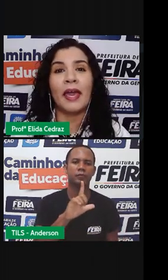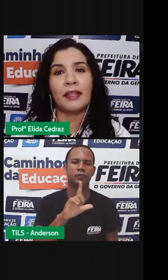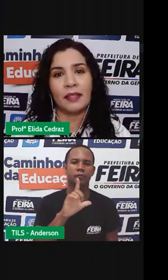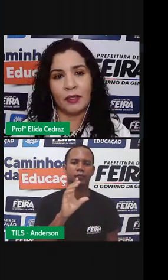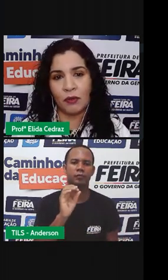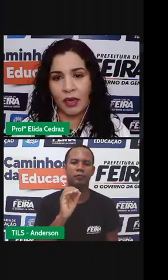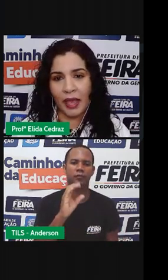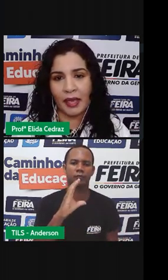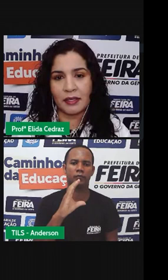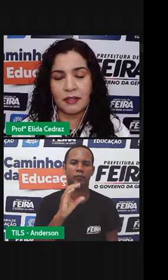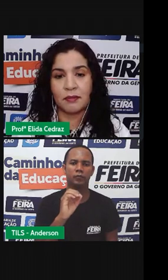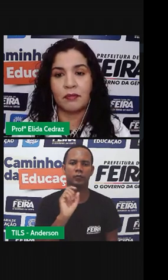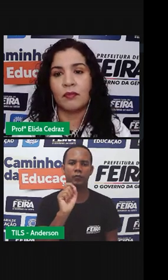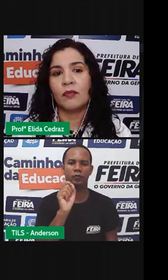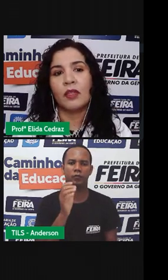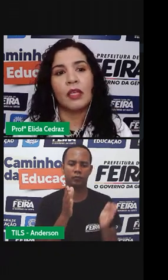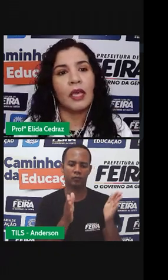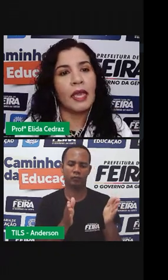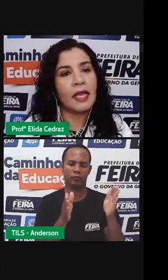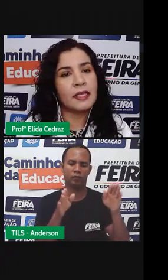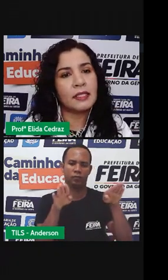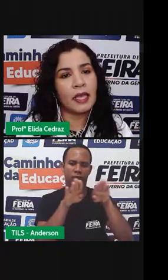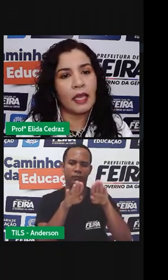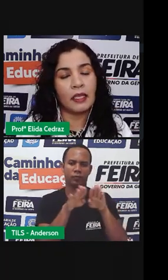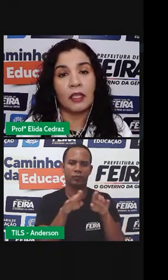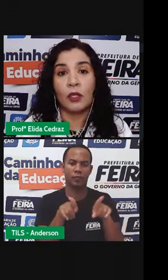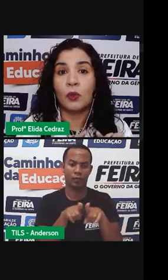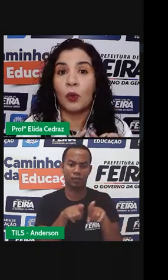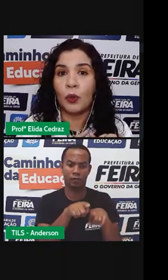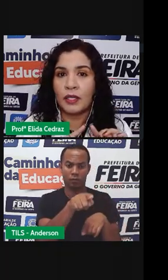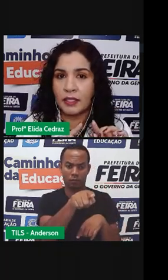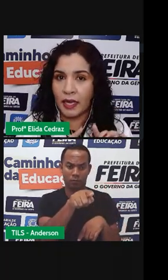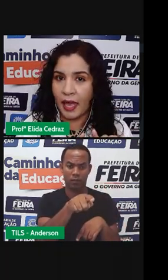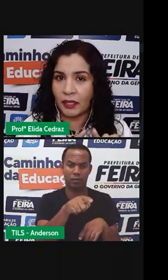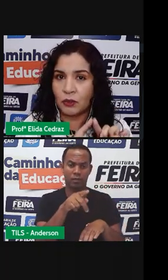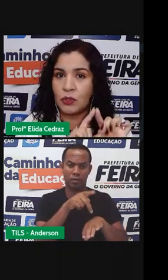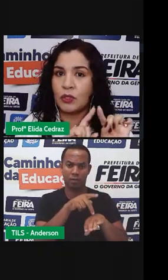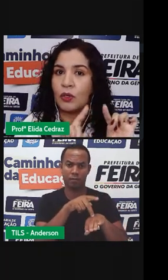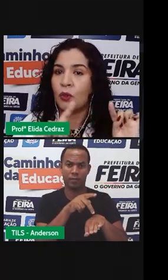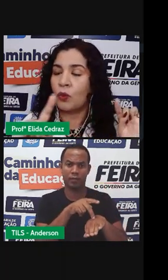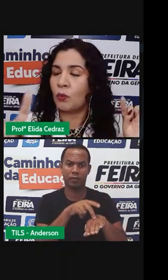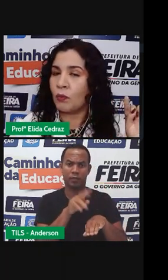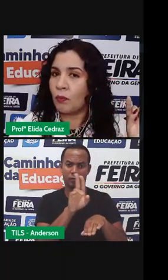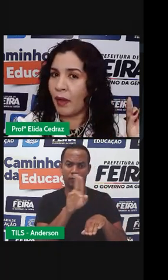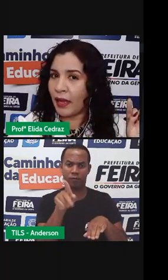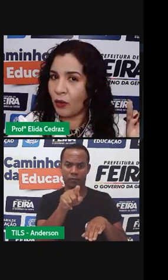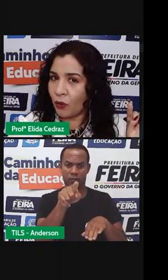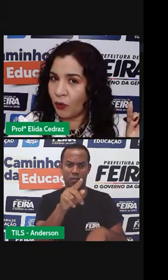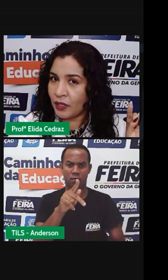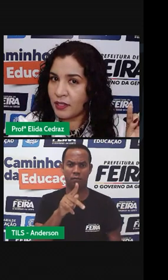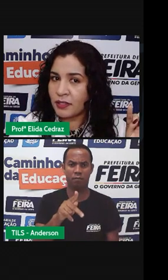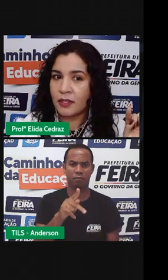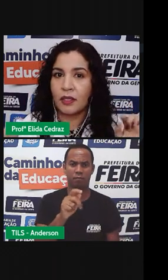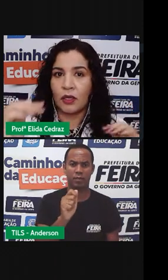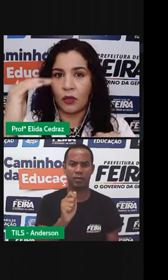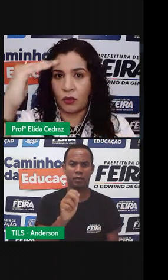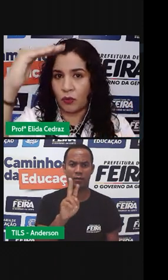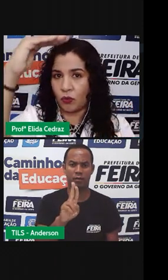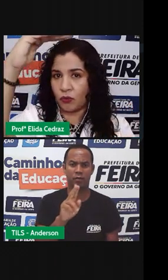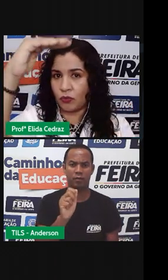são retangulares. Eles têm 2 lados maiores.